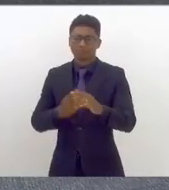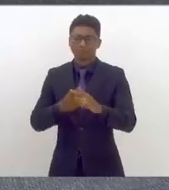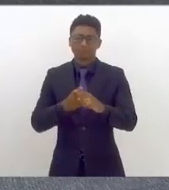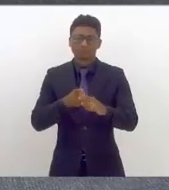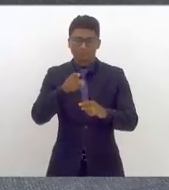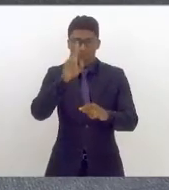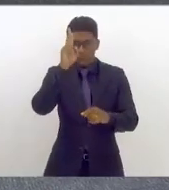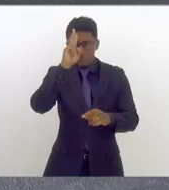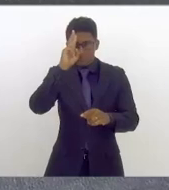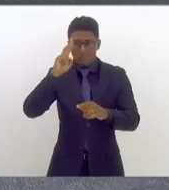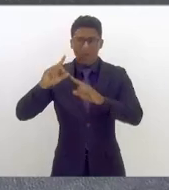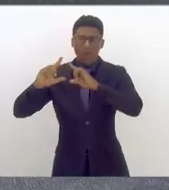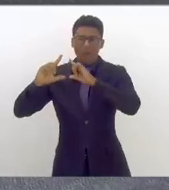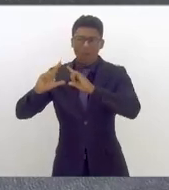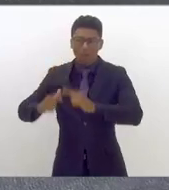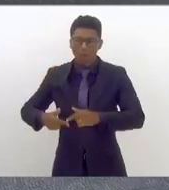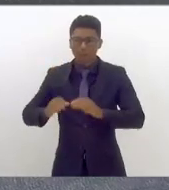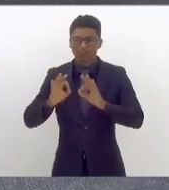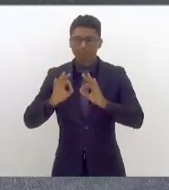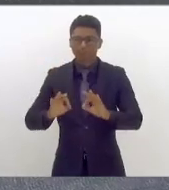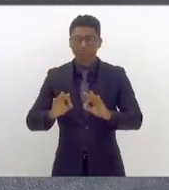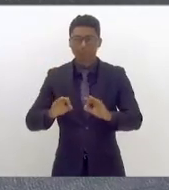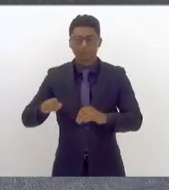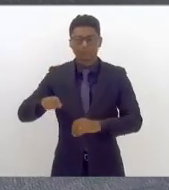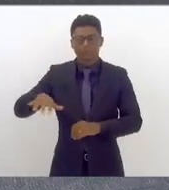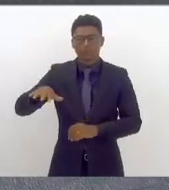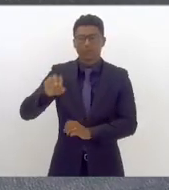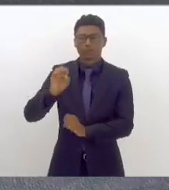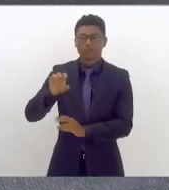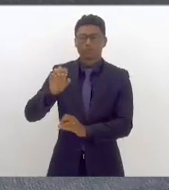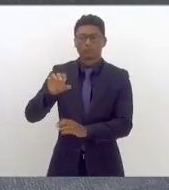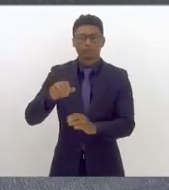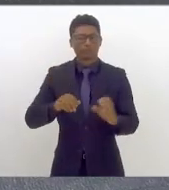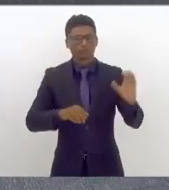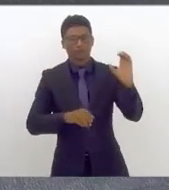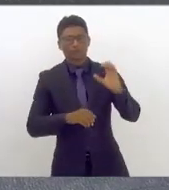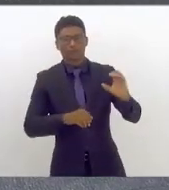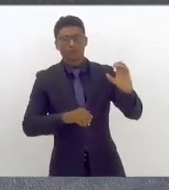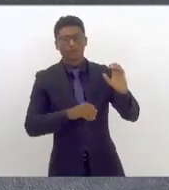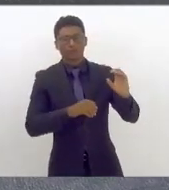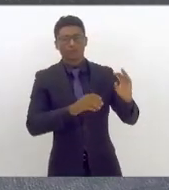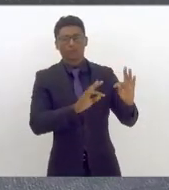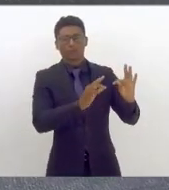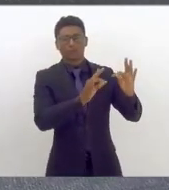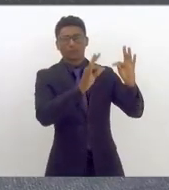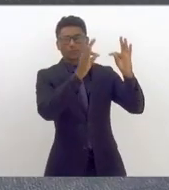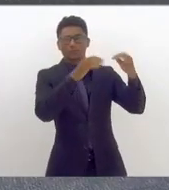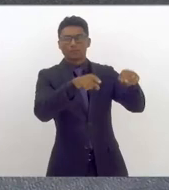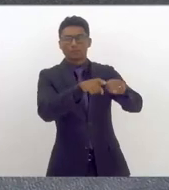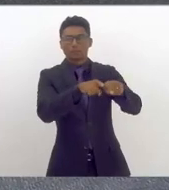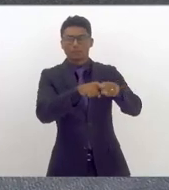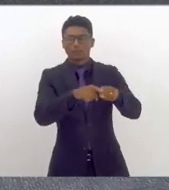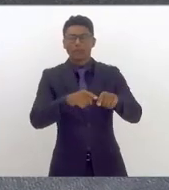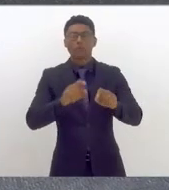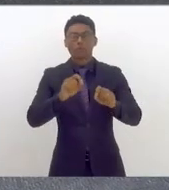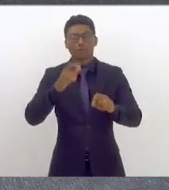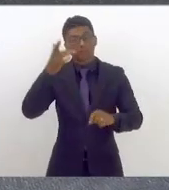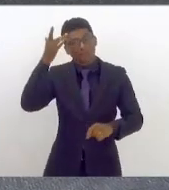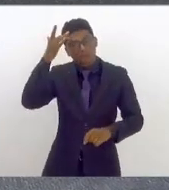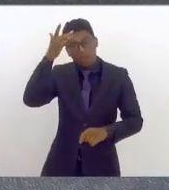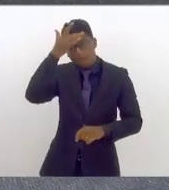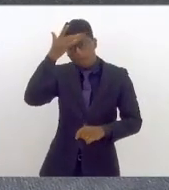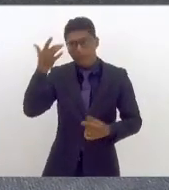legado, dentre tantos outros, na área de educação, na área de ciência e tecnologia, na luta pela saúde mental, na luta